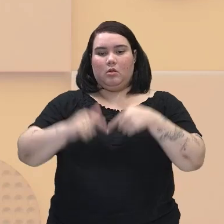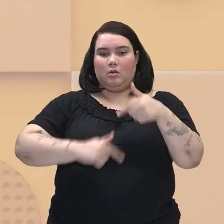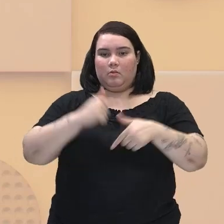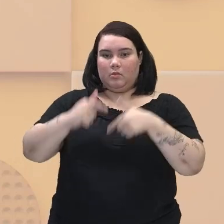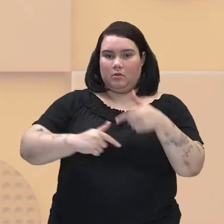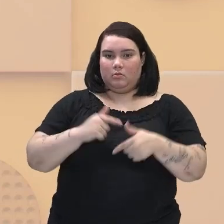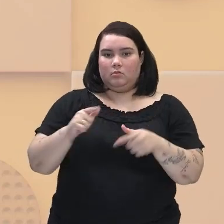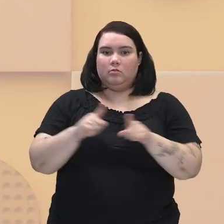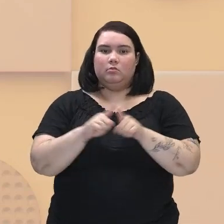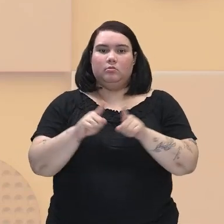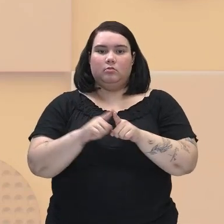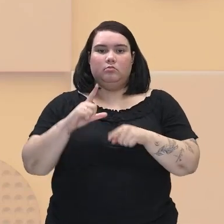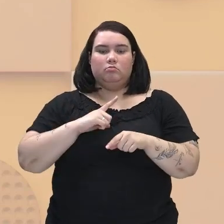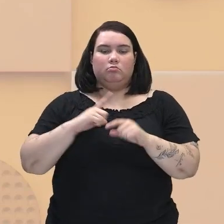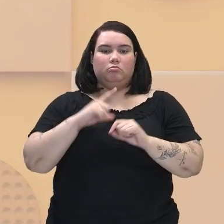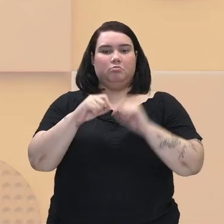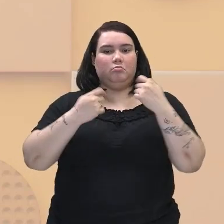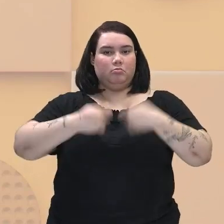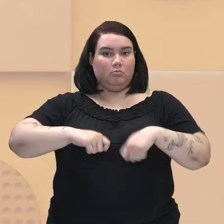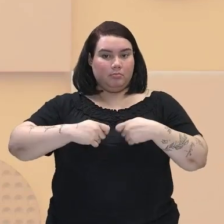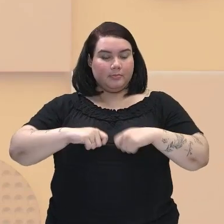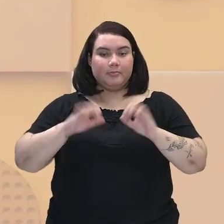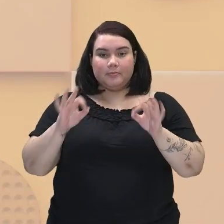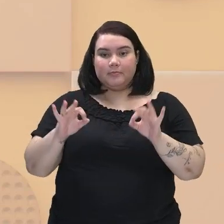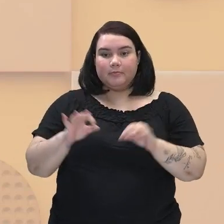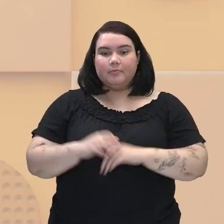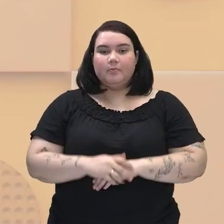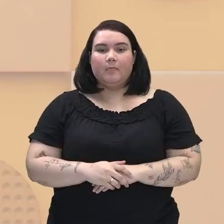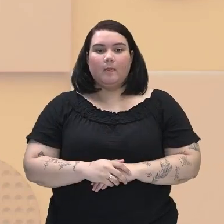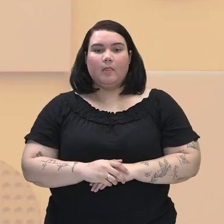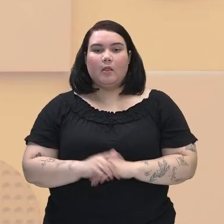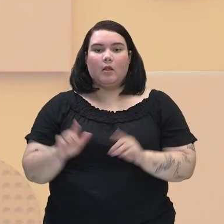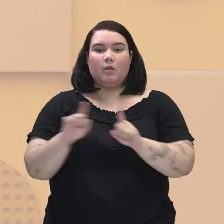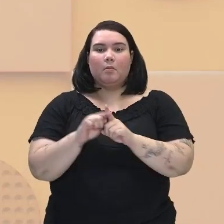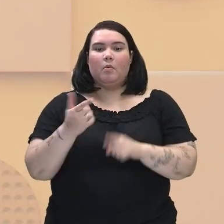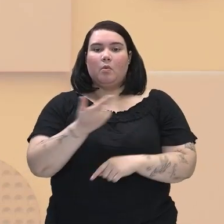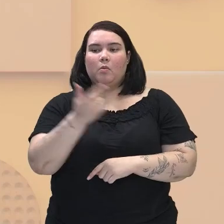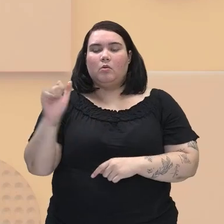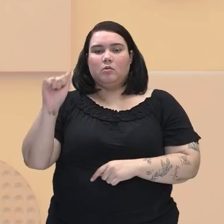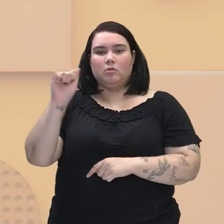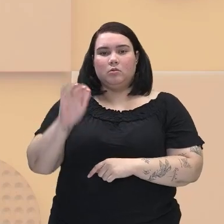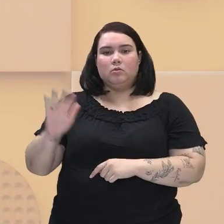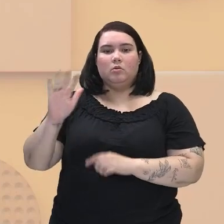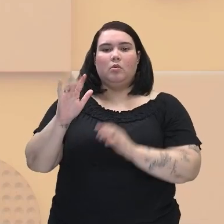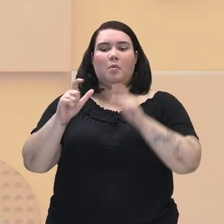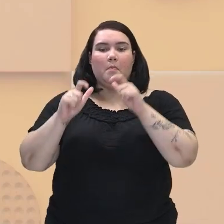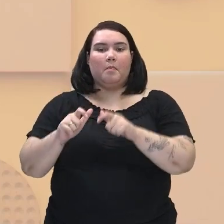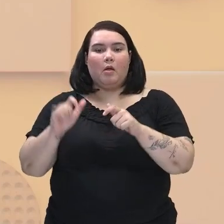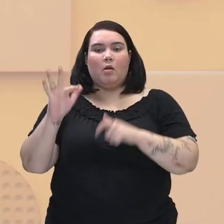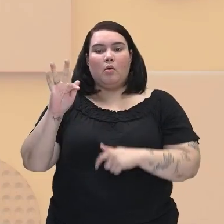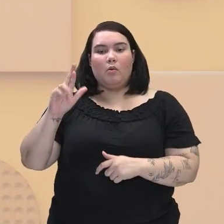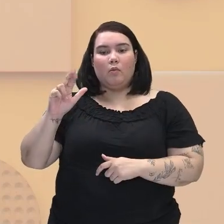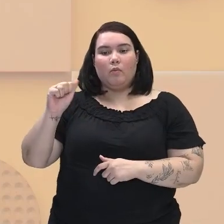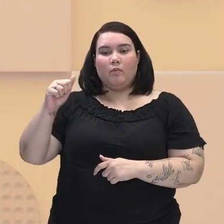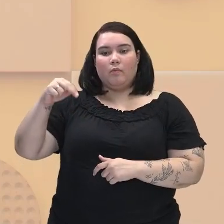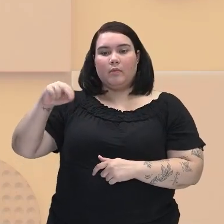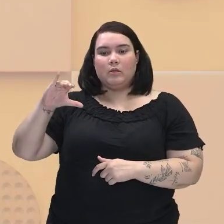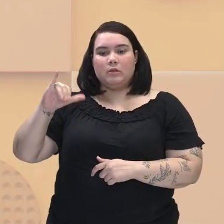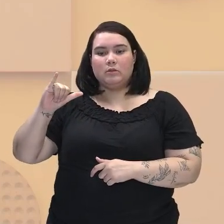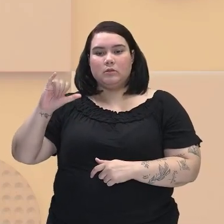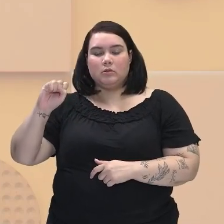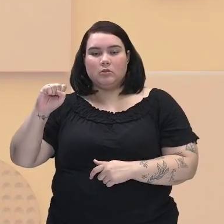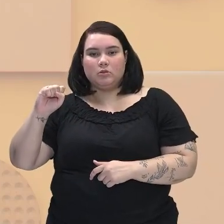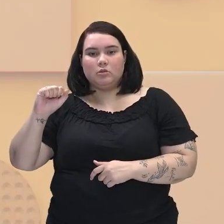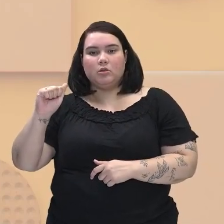e o que mais seja necessário, tá bom? Temos uma outra associação indígena lá no bairro Francisca Mendes, se não me falha a memória,